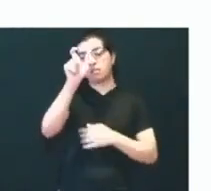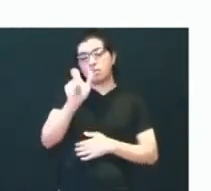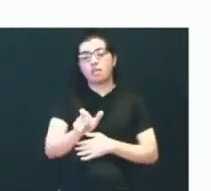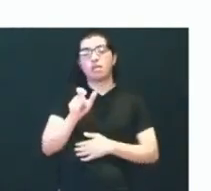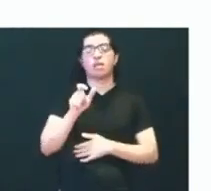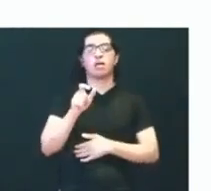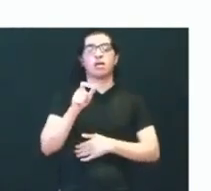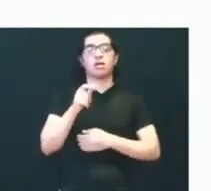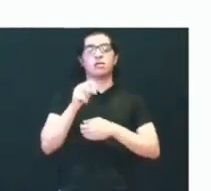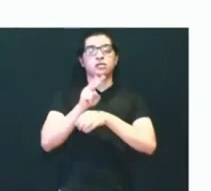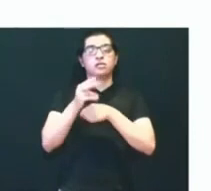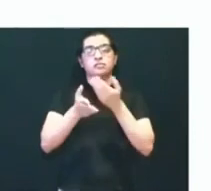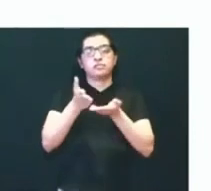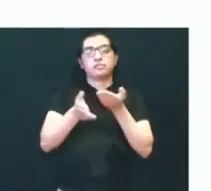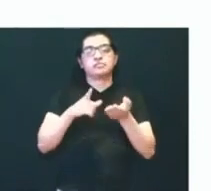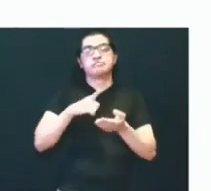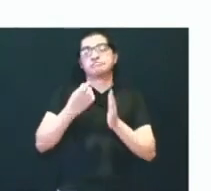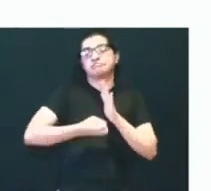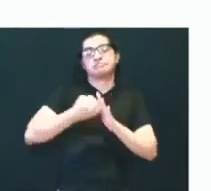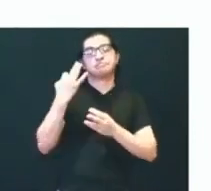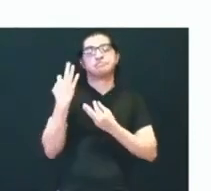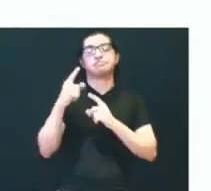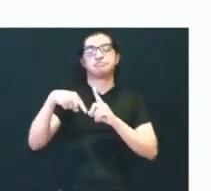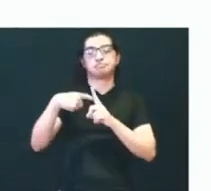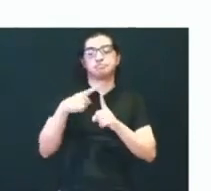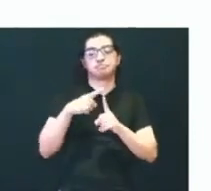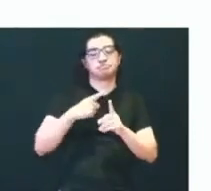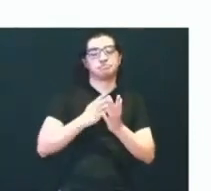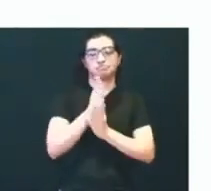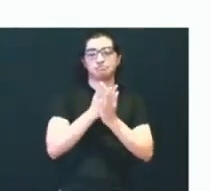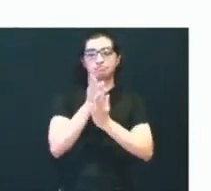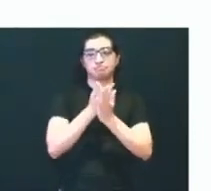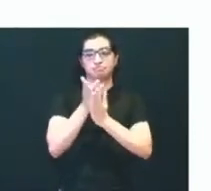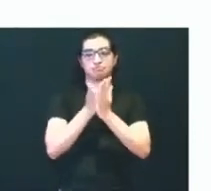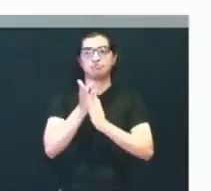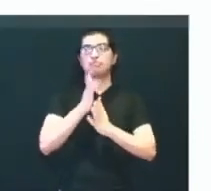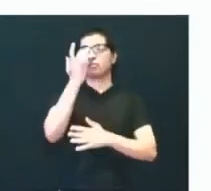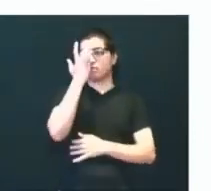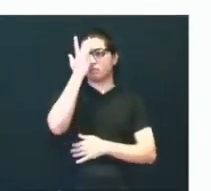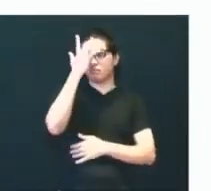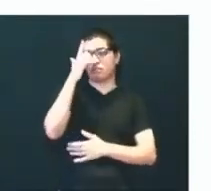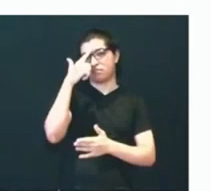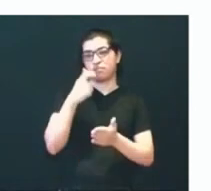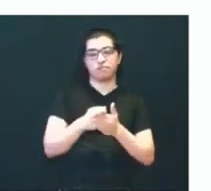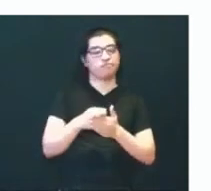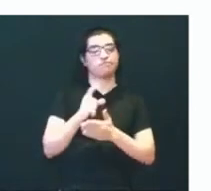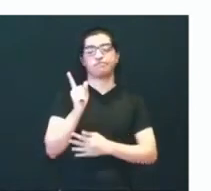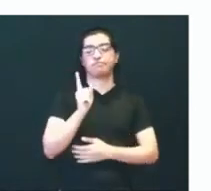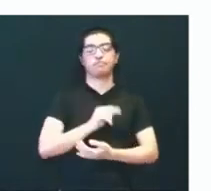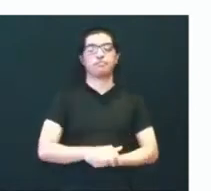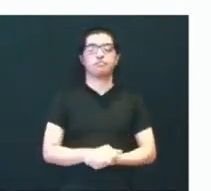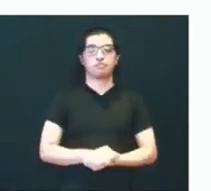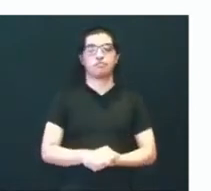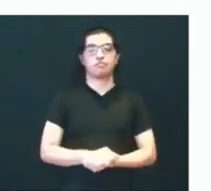transplante? São várias as possibilidades, não é fácil a gente tomar essa decisão.